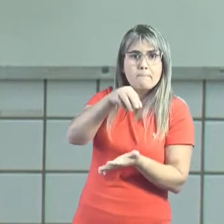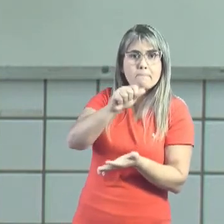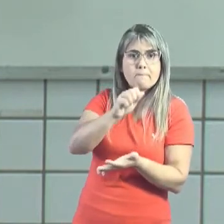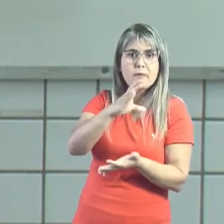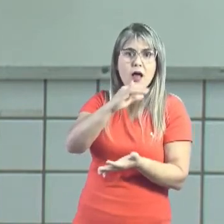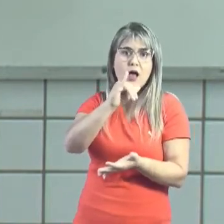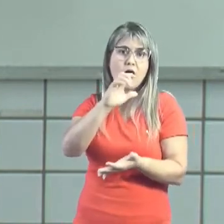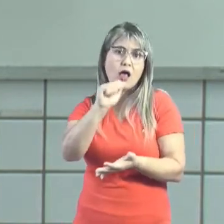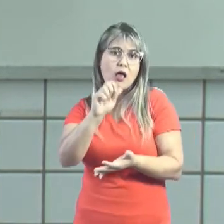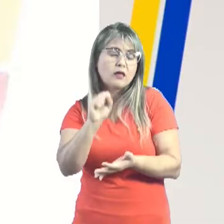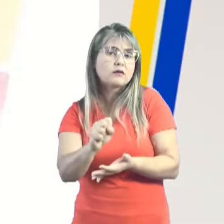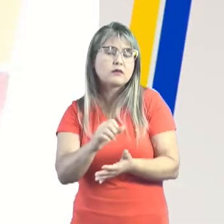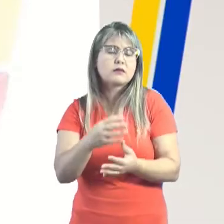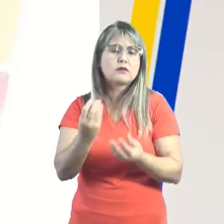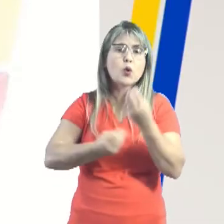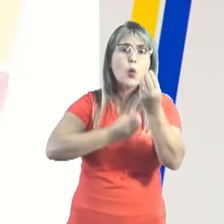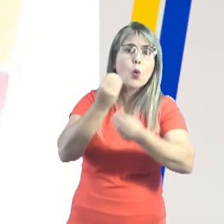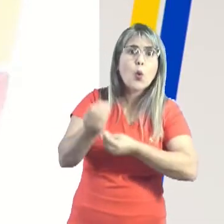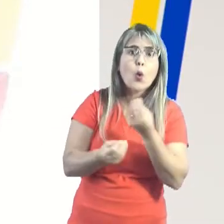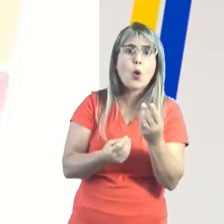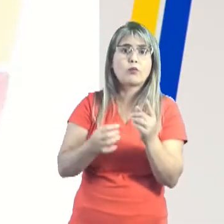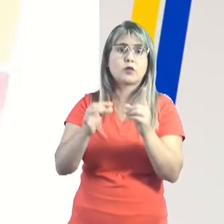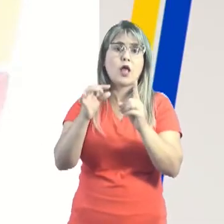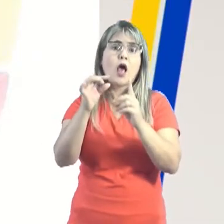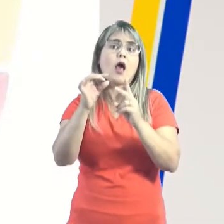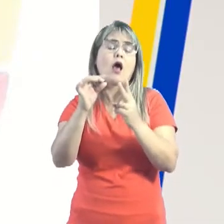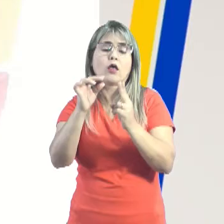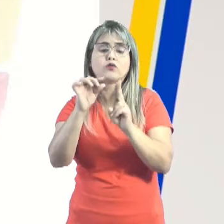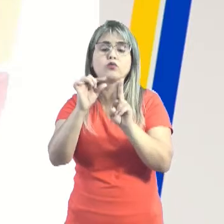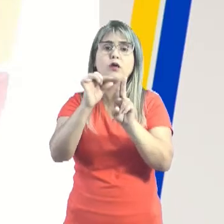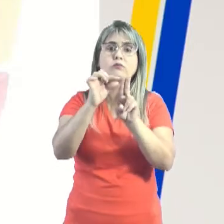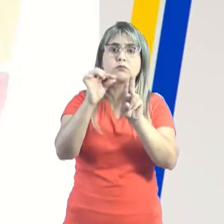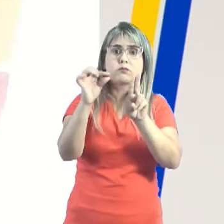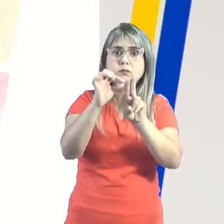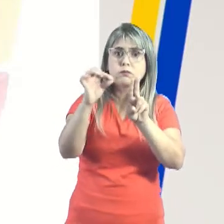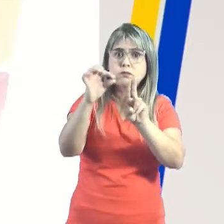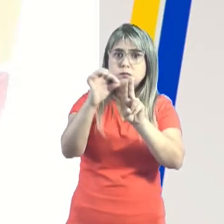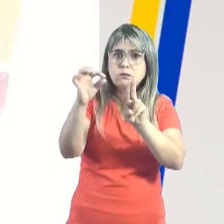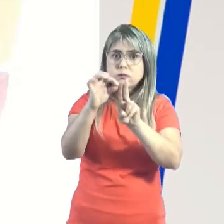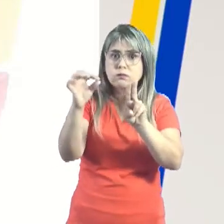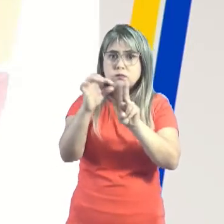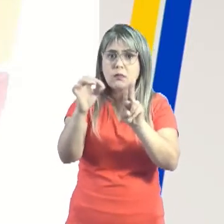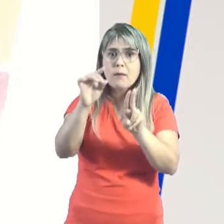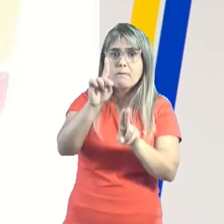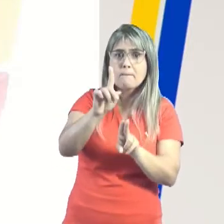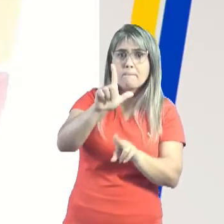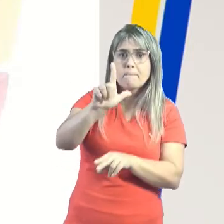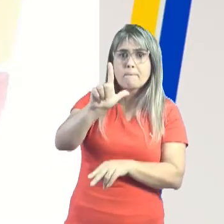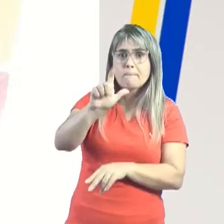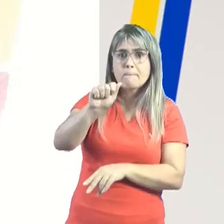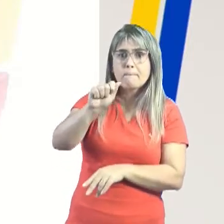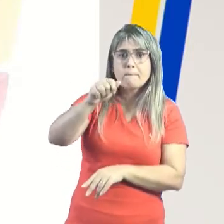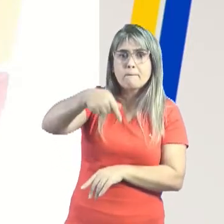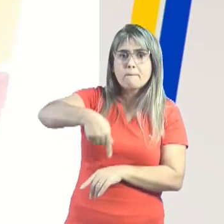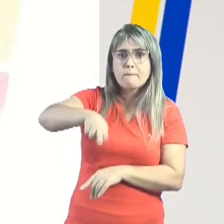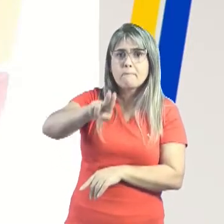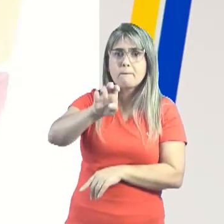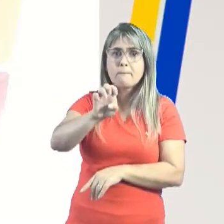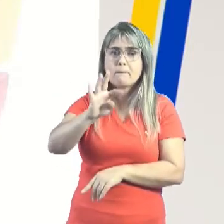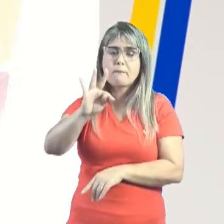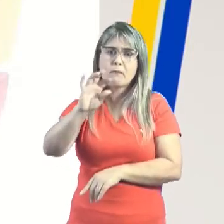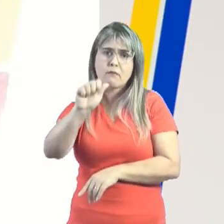mais fácil de observar neste conjunto aqui, onde estão as células sanguíneas, do que no conjunto